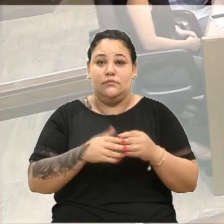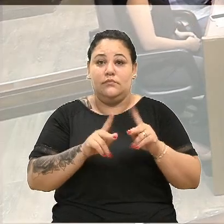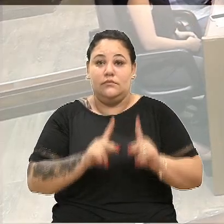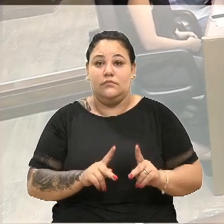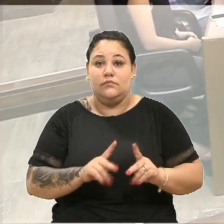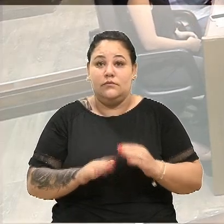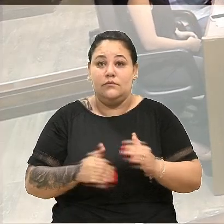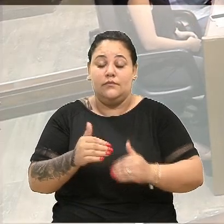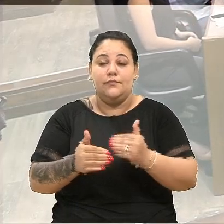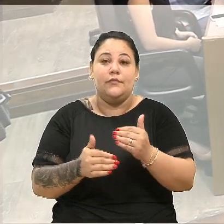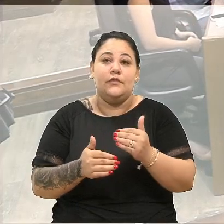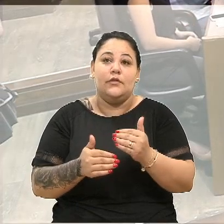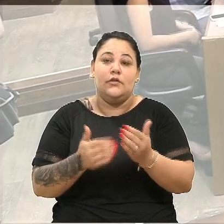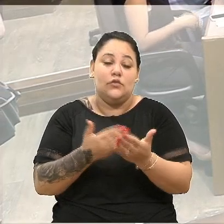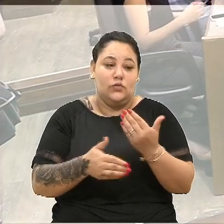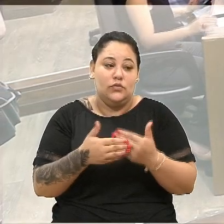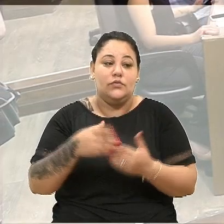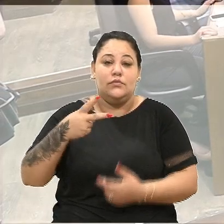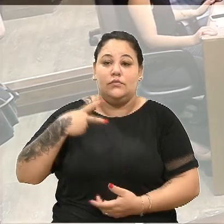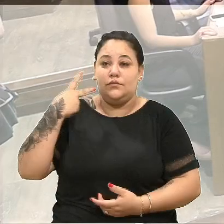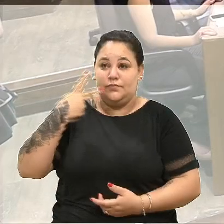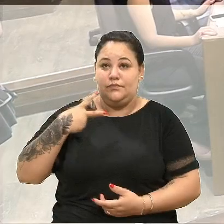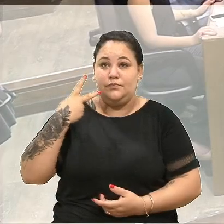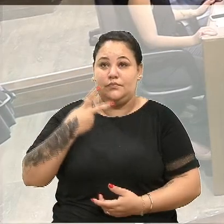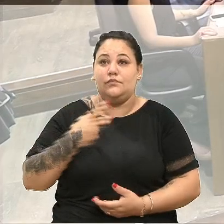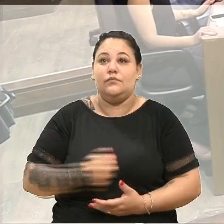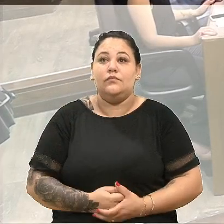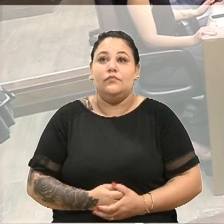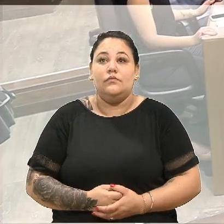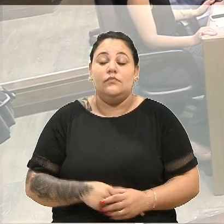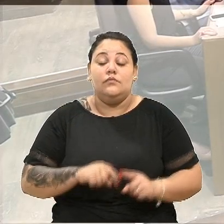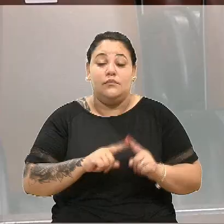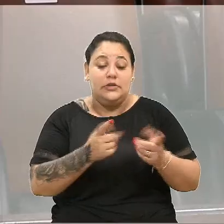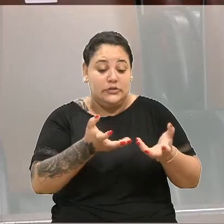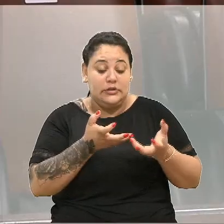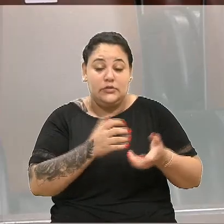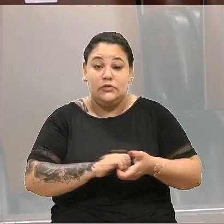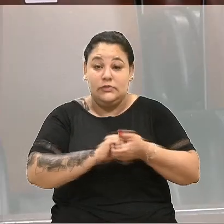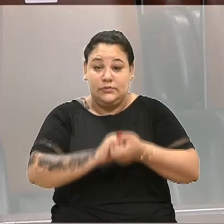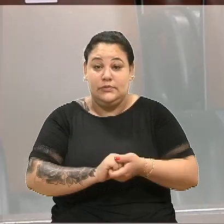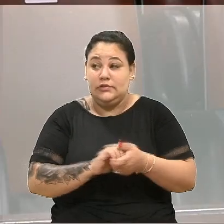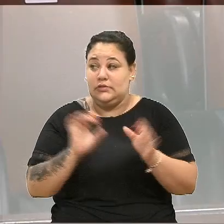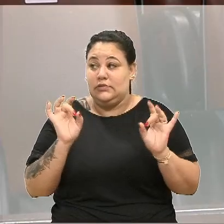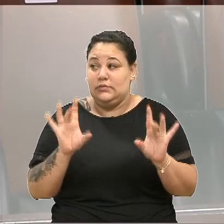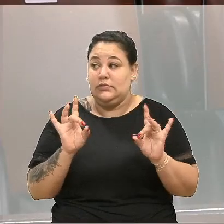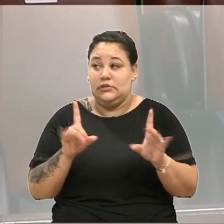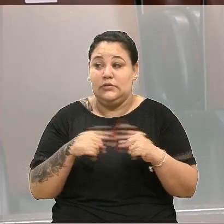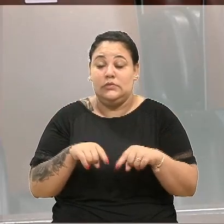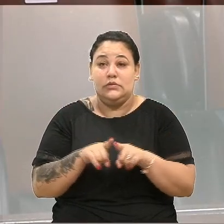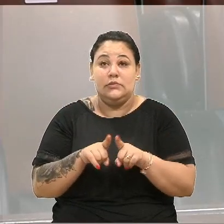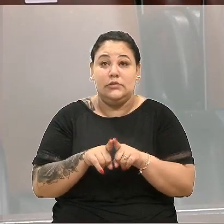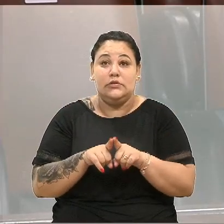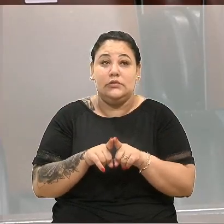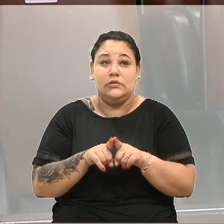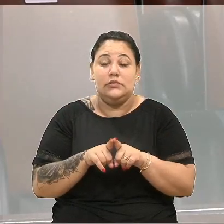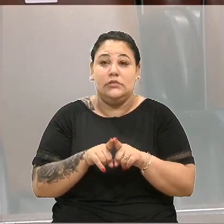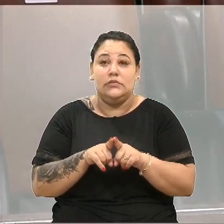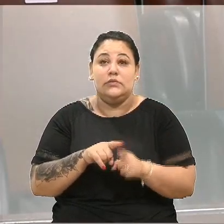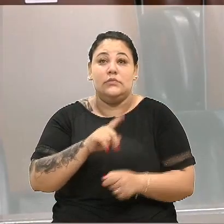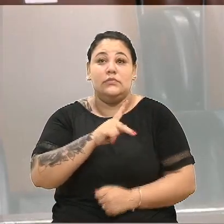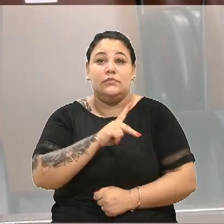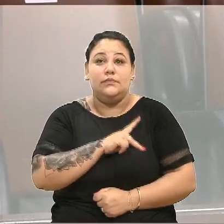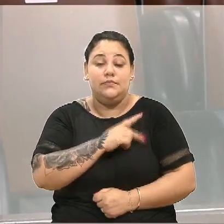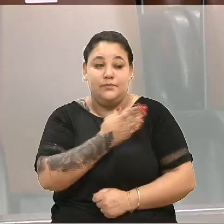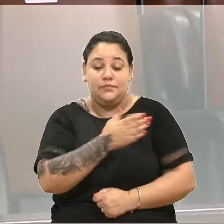vereadores, você que nos assiste através da TV Câmara. Mas eu quero cumprimentar em especial o presidente